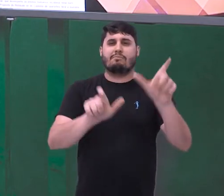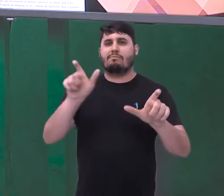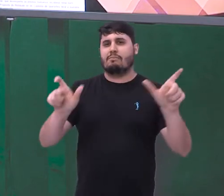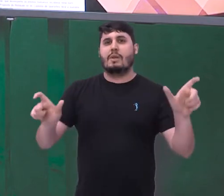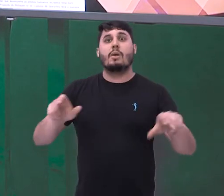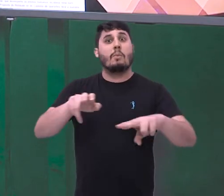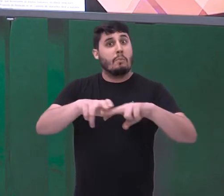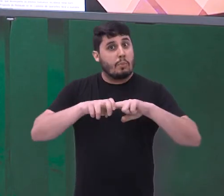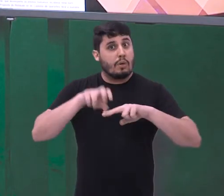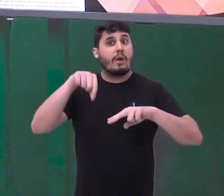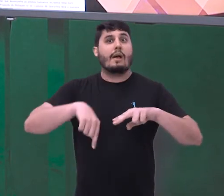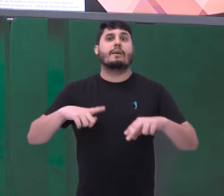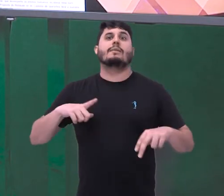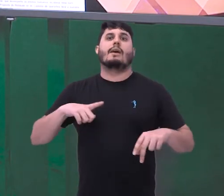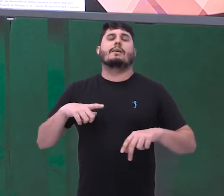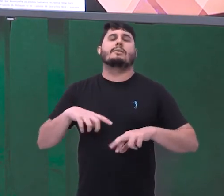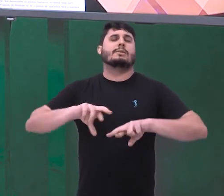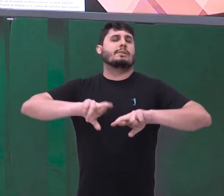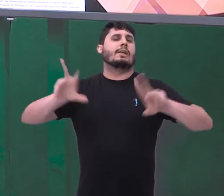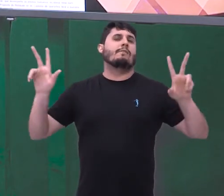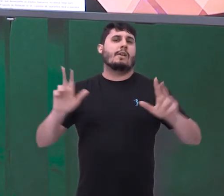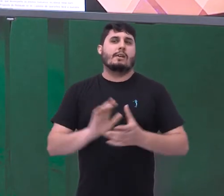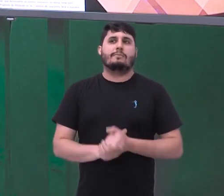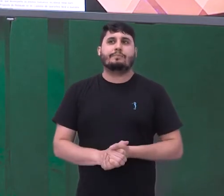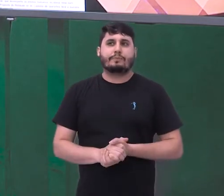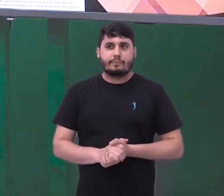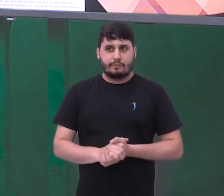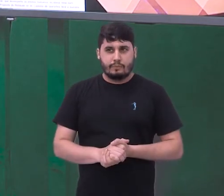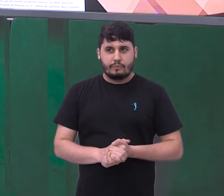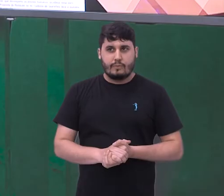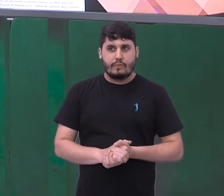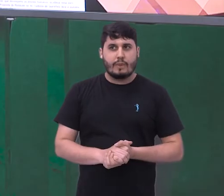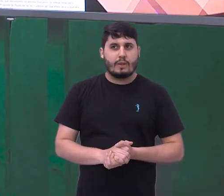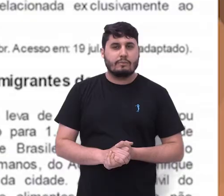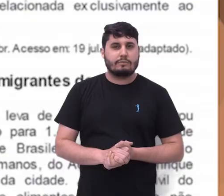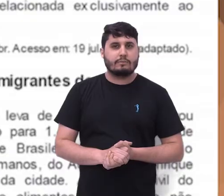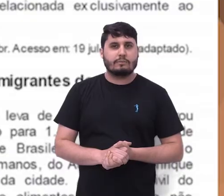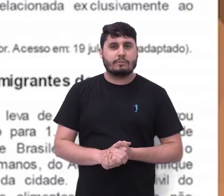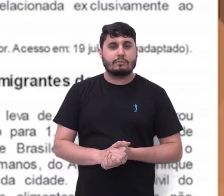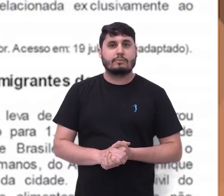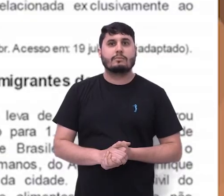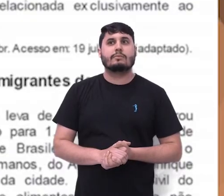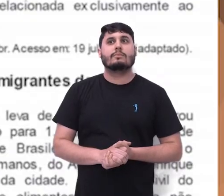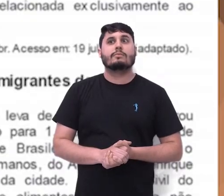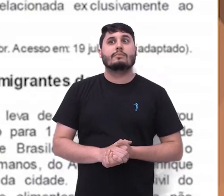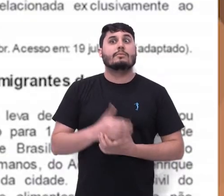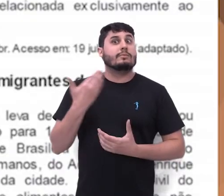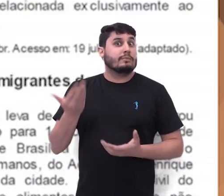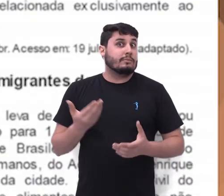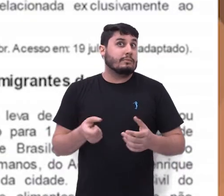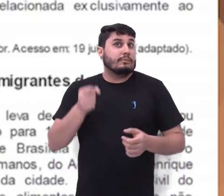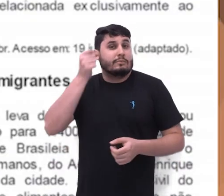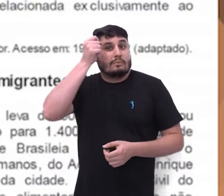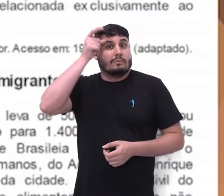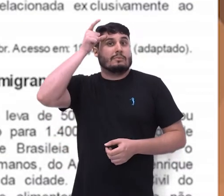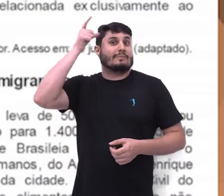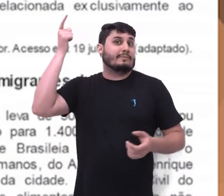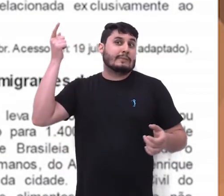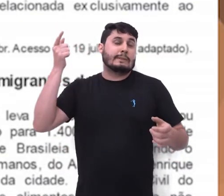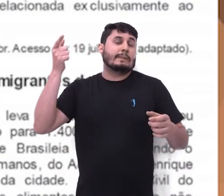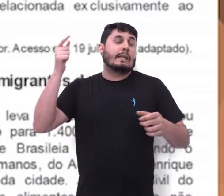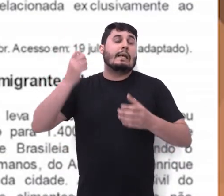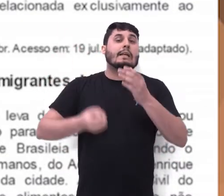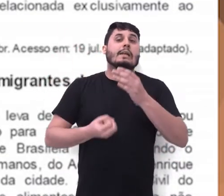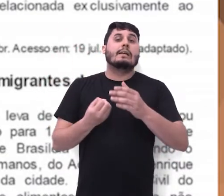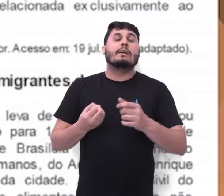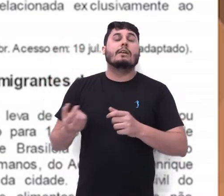Por isso essa diversidade aqui. Que vem de onde? Deles que vieram para fazer a América e acabaram